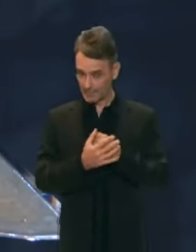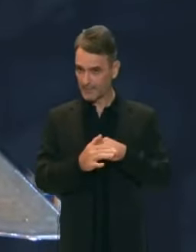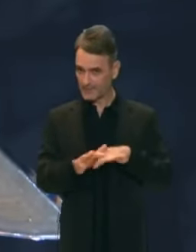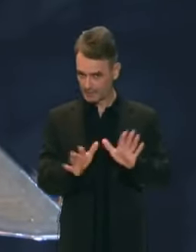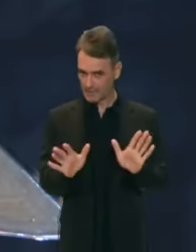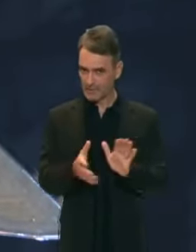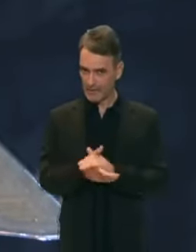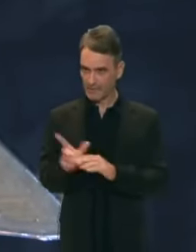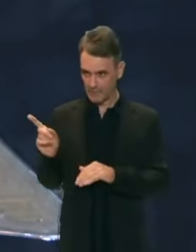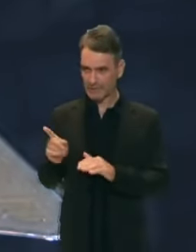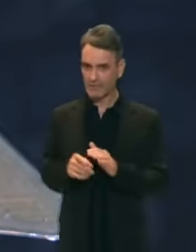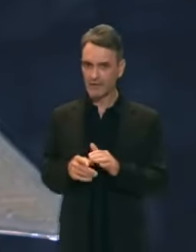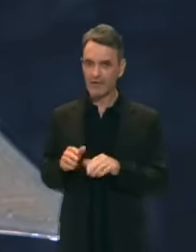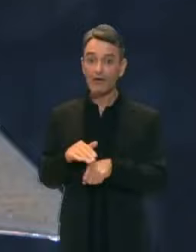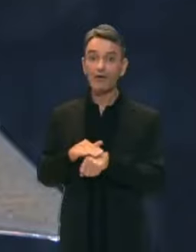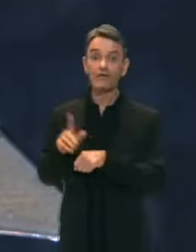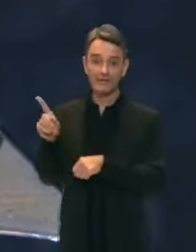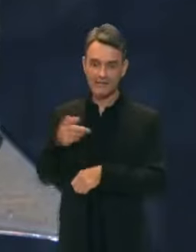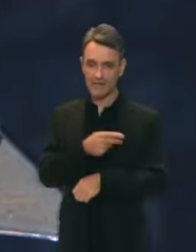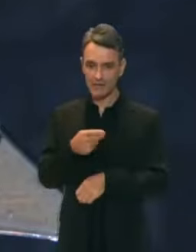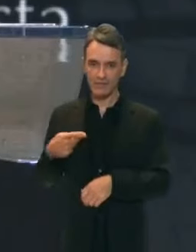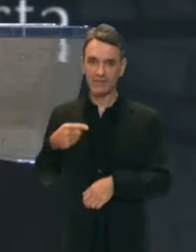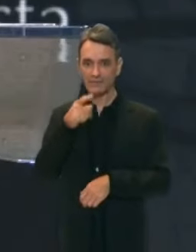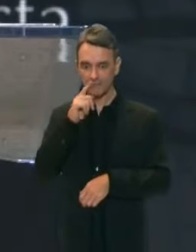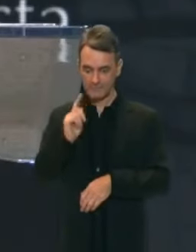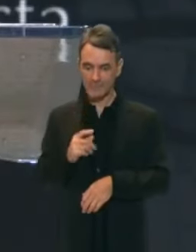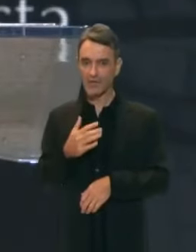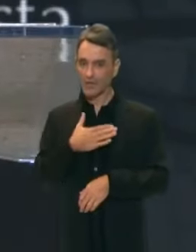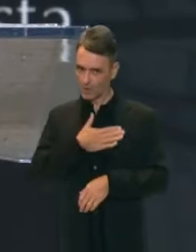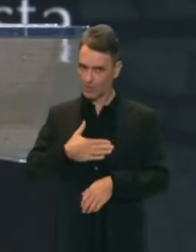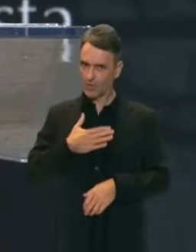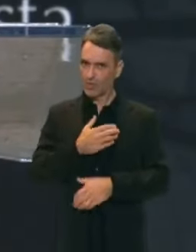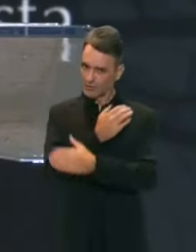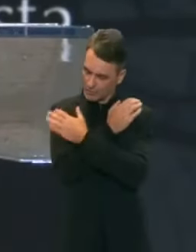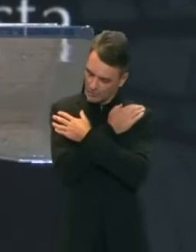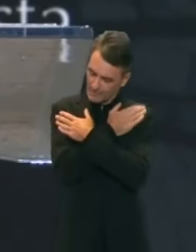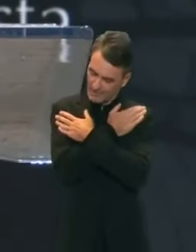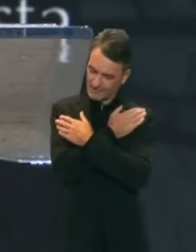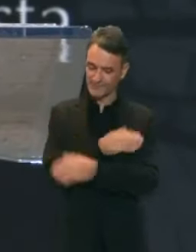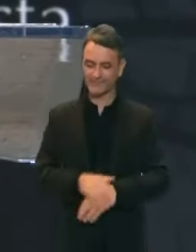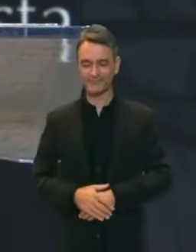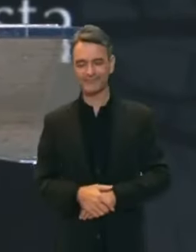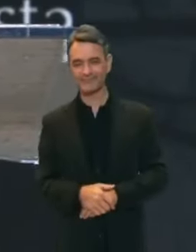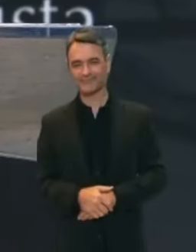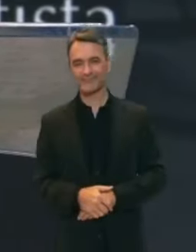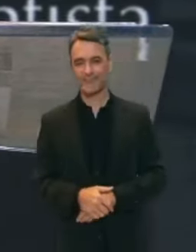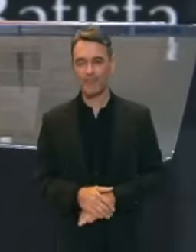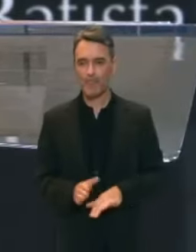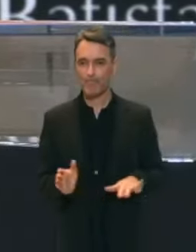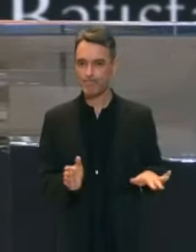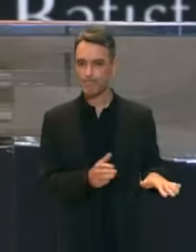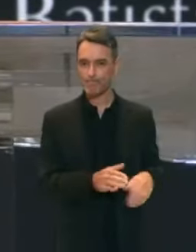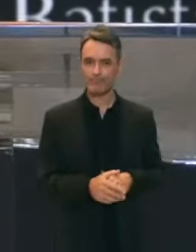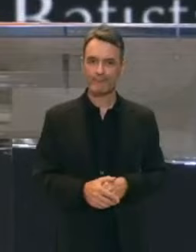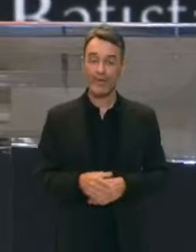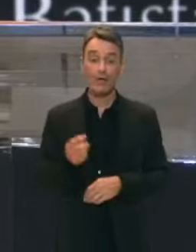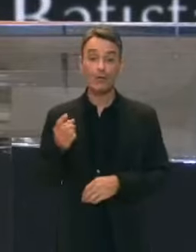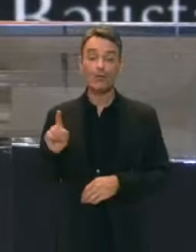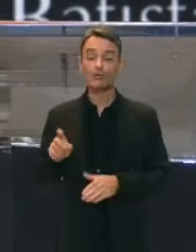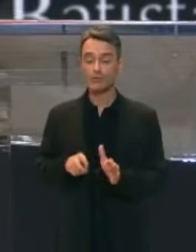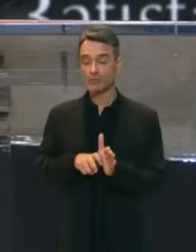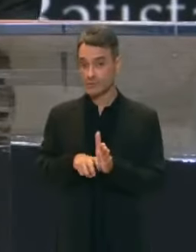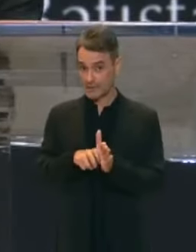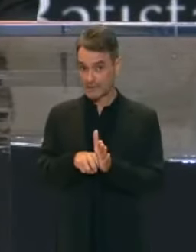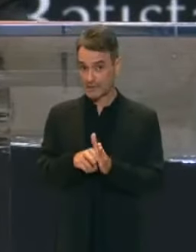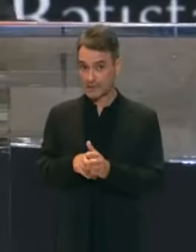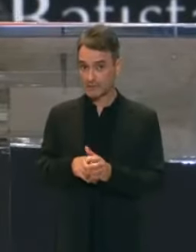mim que eu gosto de um abraço, viu? Eu sou fã de um abraço. E aí eu deixei o último dos cadeirantes